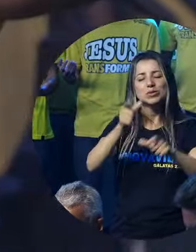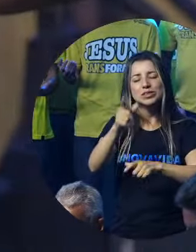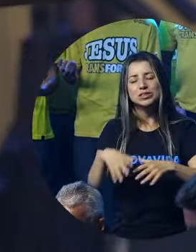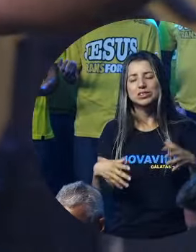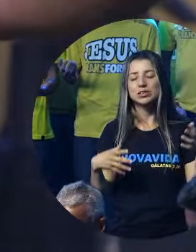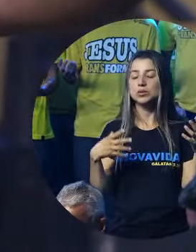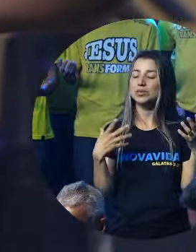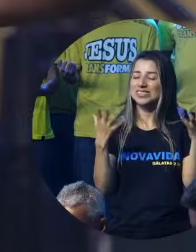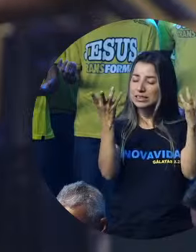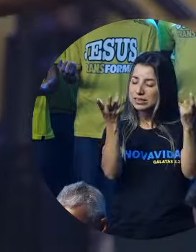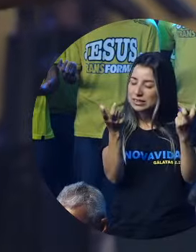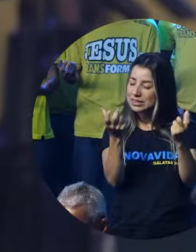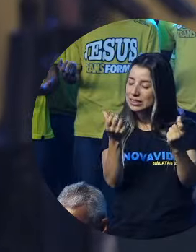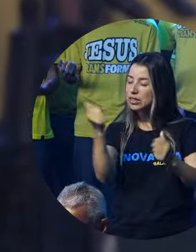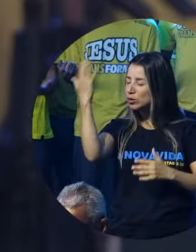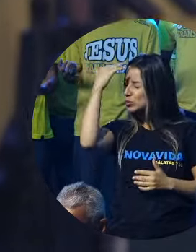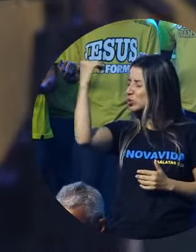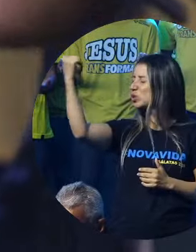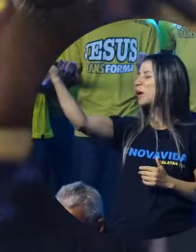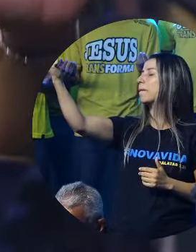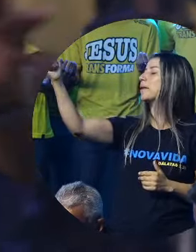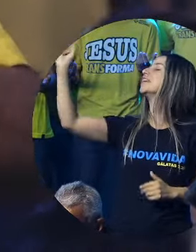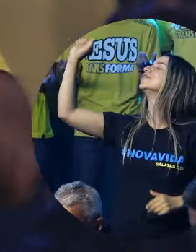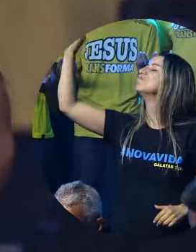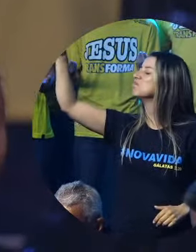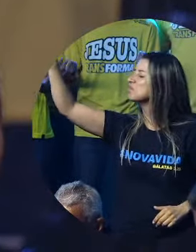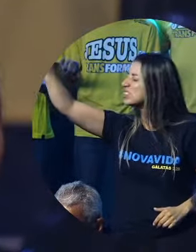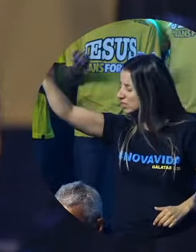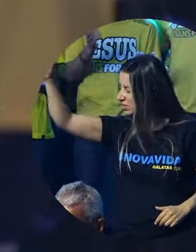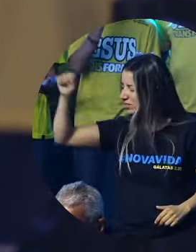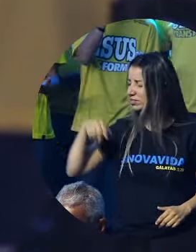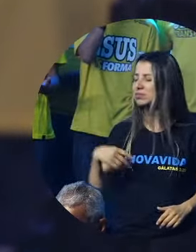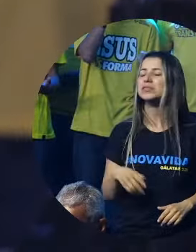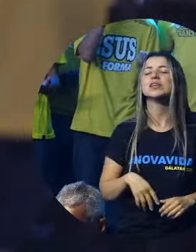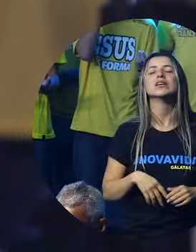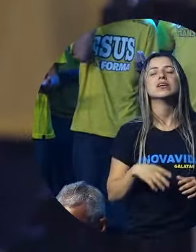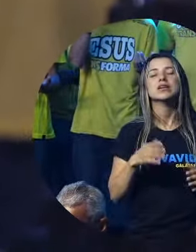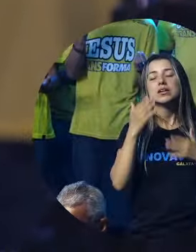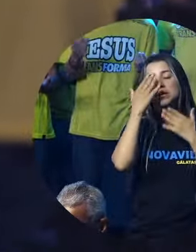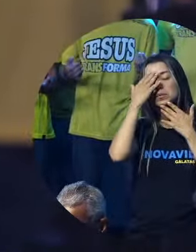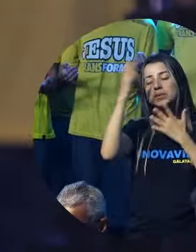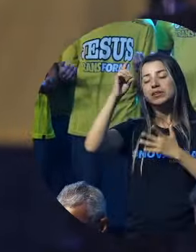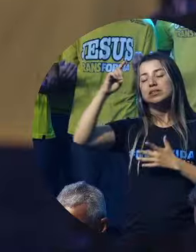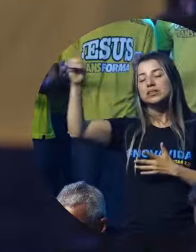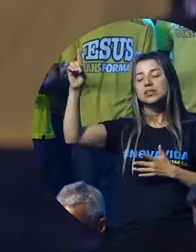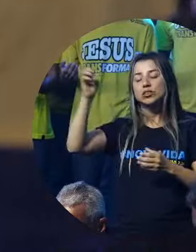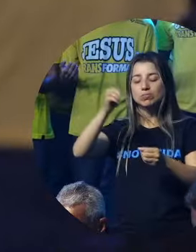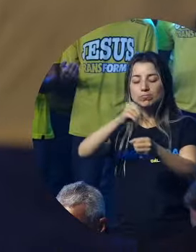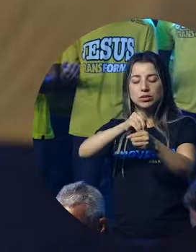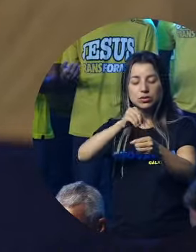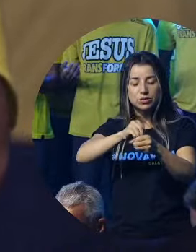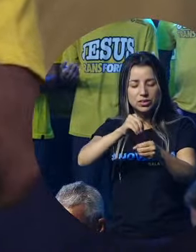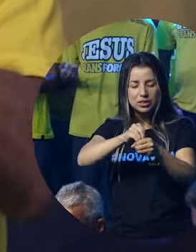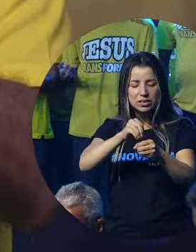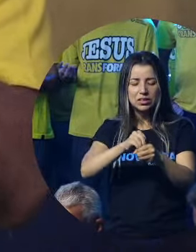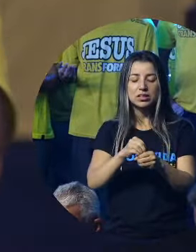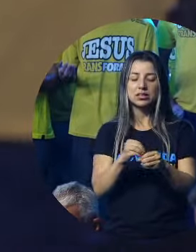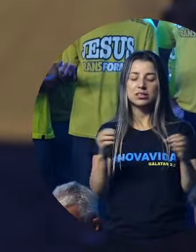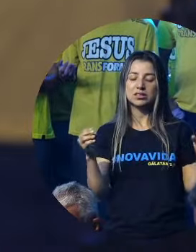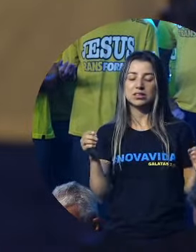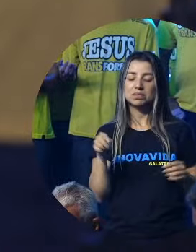receberam o chamado do Senhor e disseram sim ao Senhor. Obrigado, ó Deus, pela oferta que foi levantada